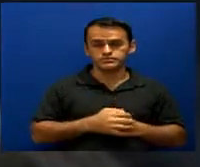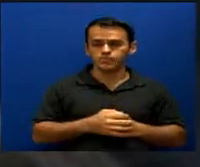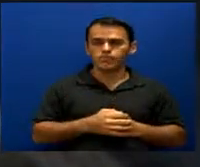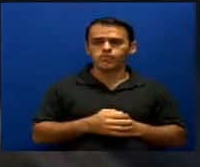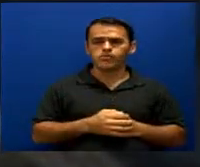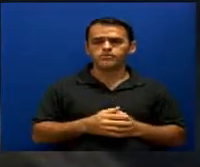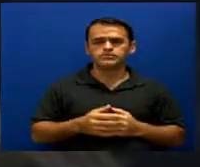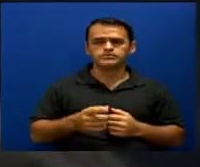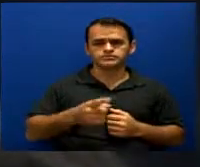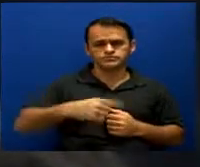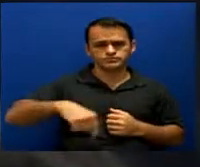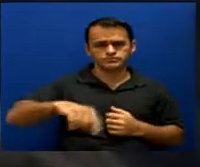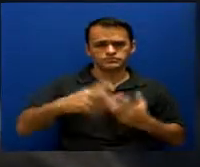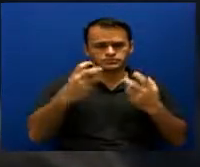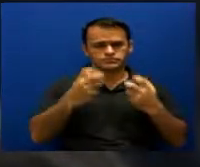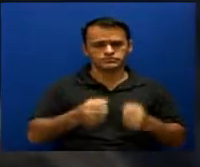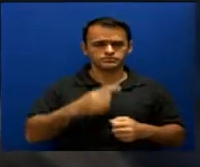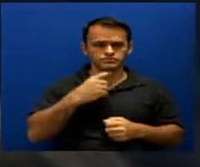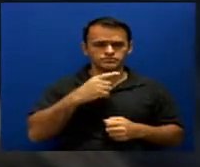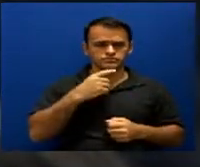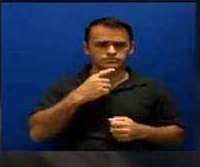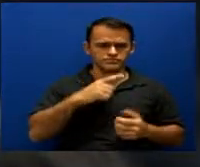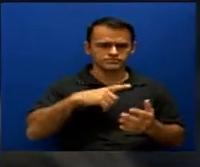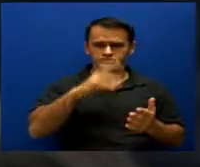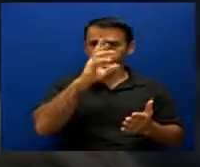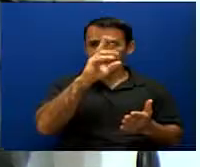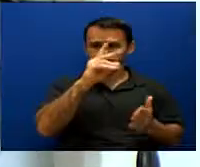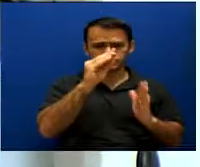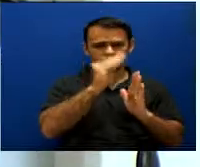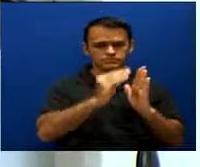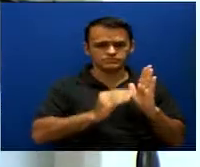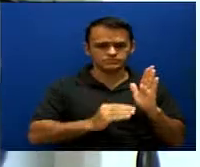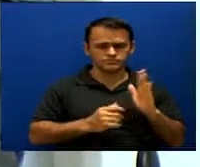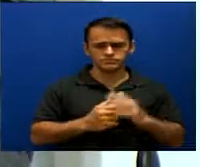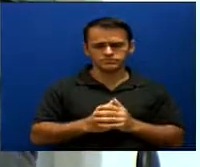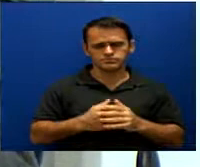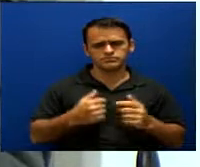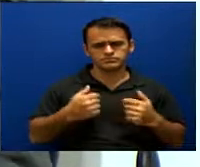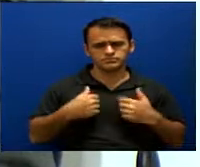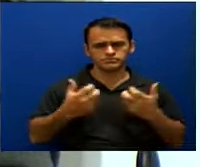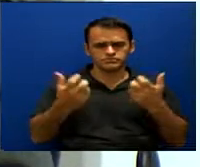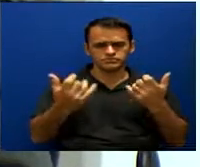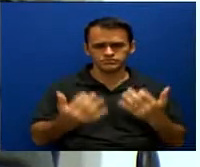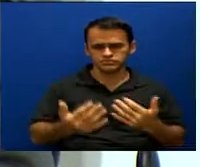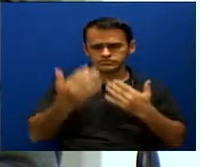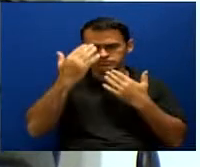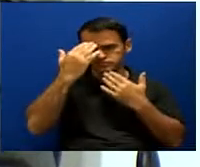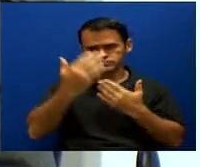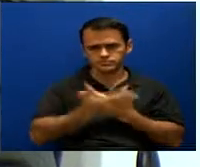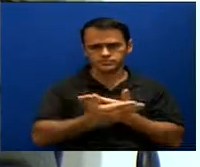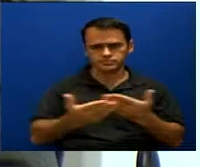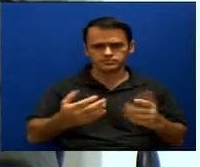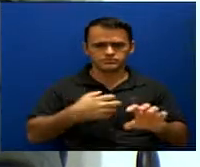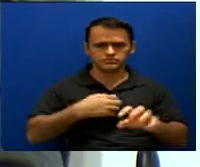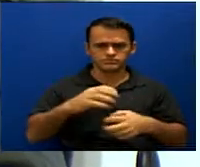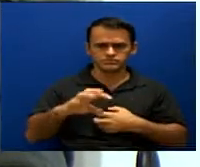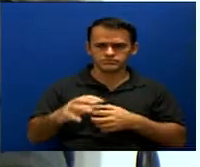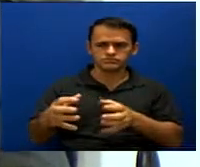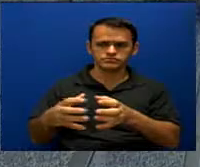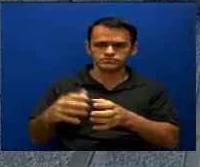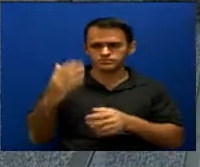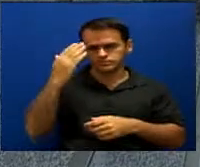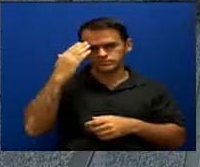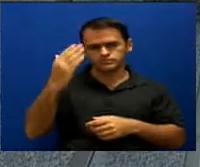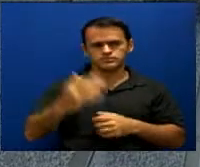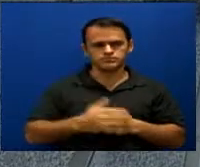dar um sim, parecer eu favorável, entendo, eu entendo. Vendo que está apontando algumas falhas. Eu estou fazendo a defesa e agradeço pela sensibilidade não. Da comissão. O que fala a sua emenda?